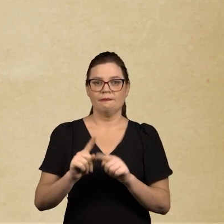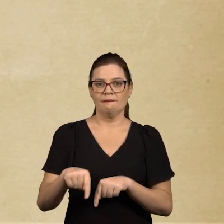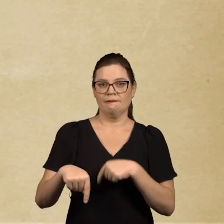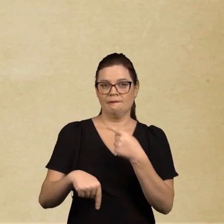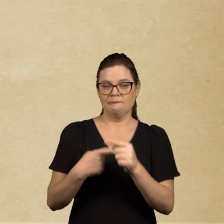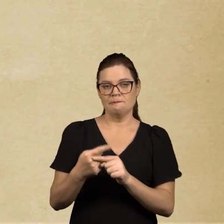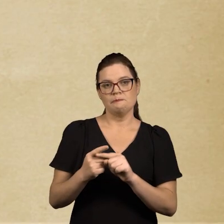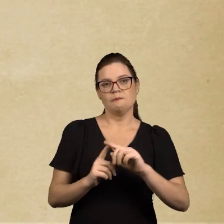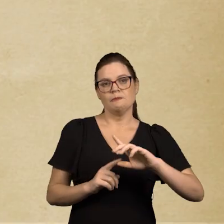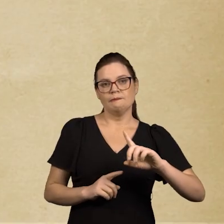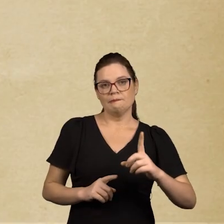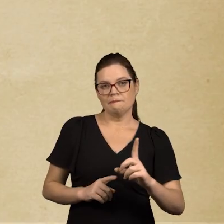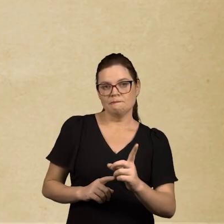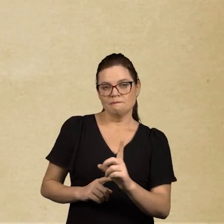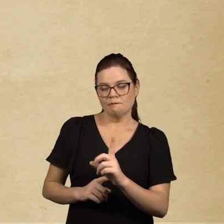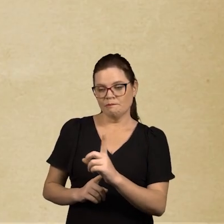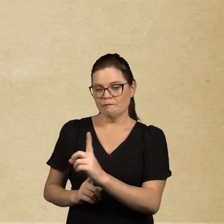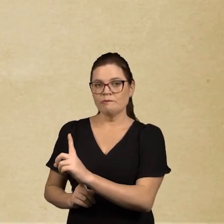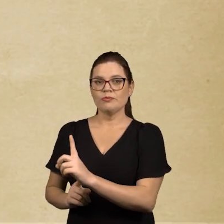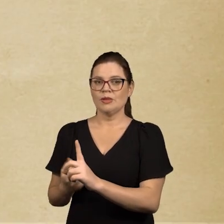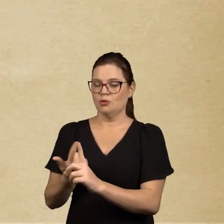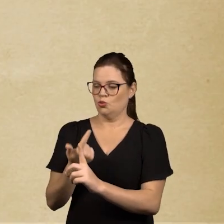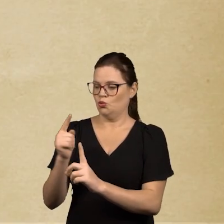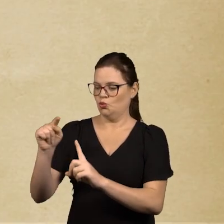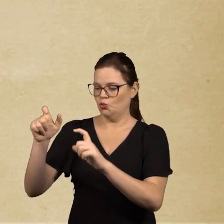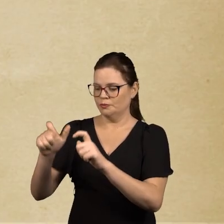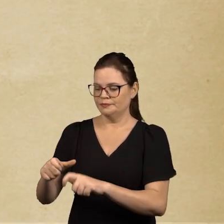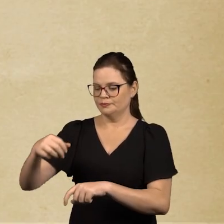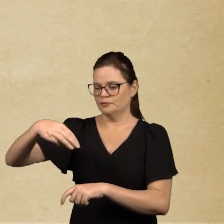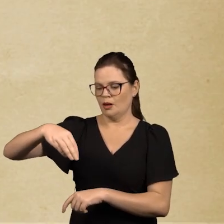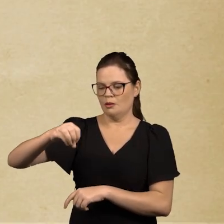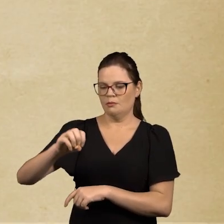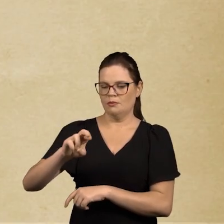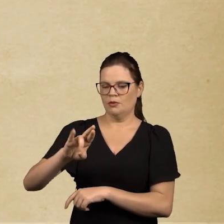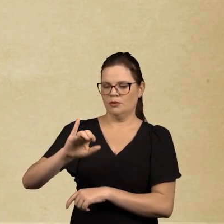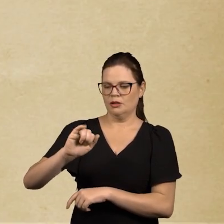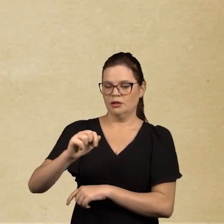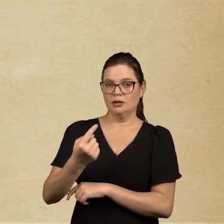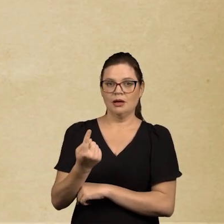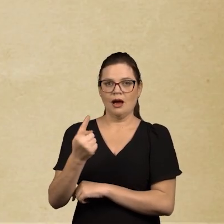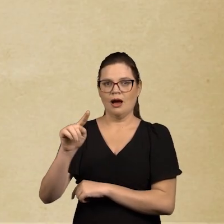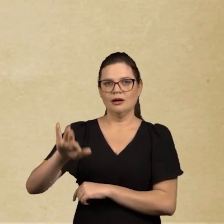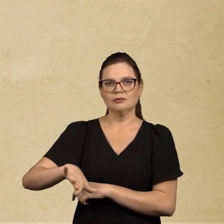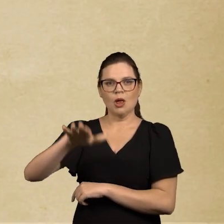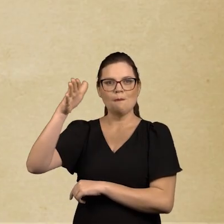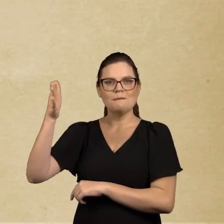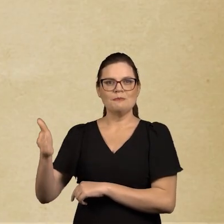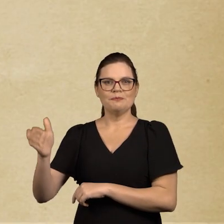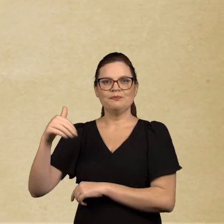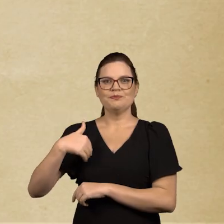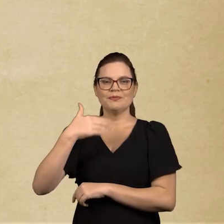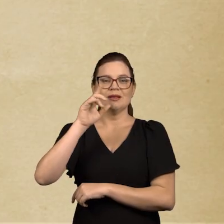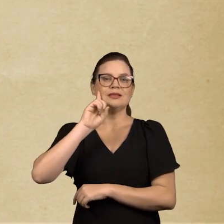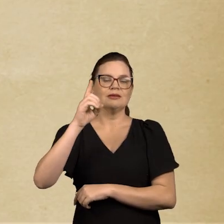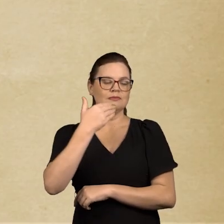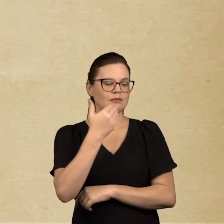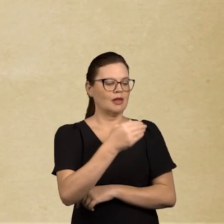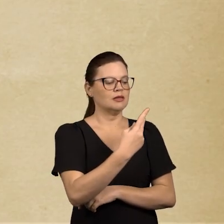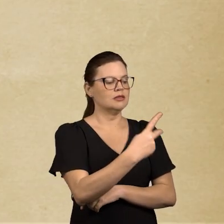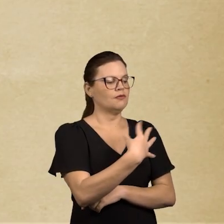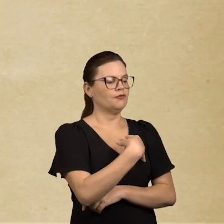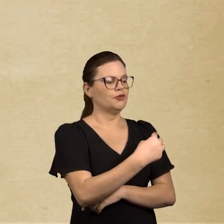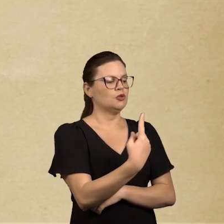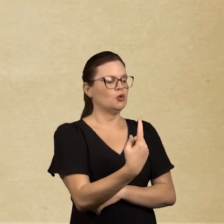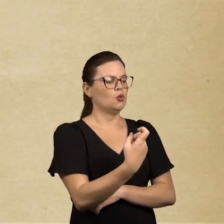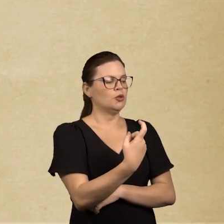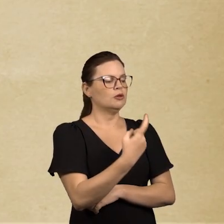seguida, né, o último altar é em Moriá, onde Deus pede que ele ofertasse, né, o seu filho, foi